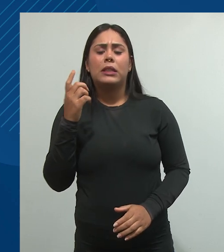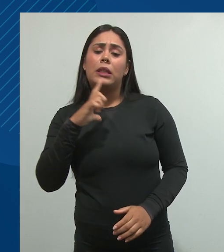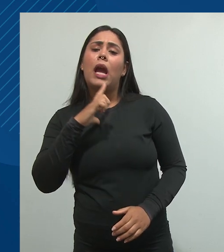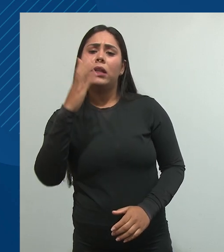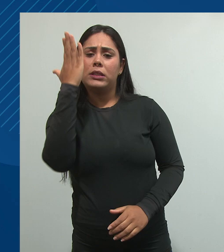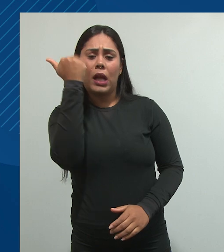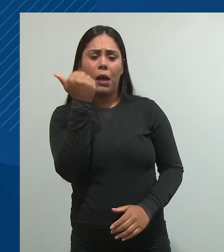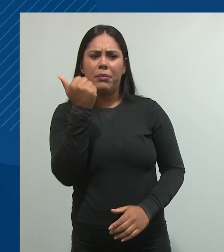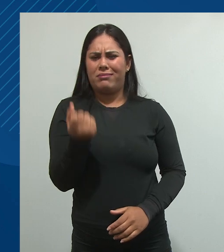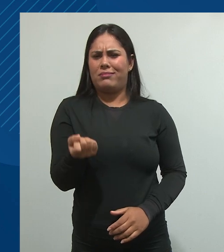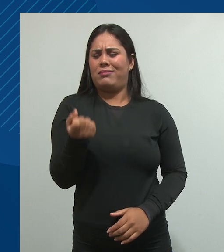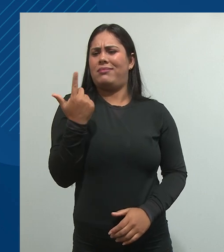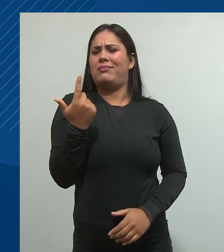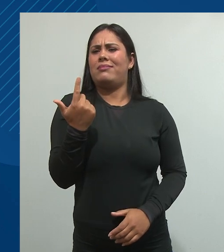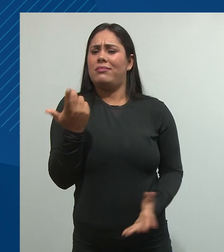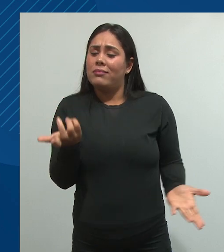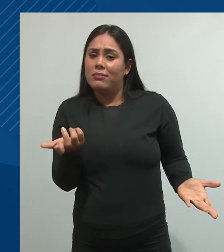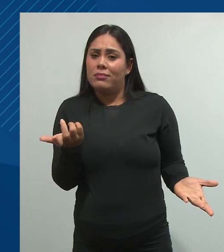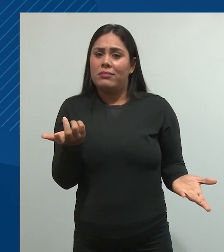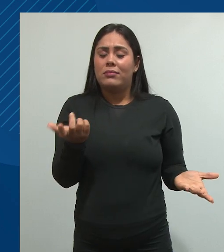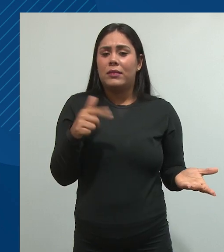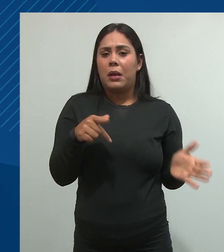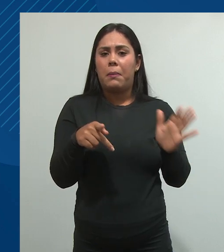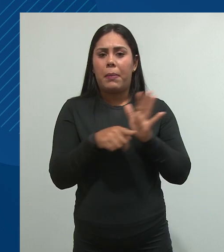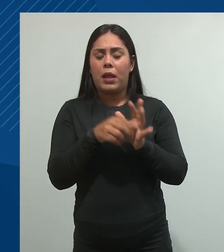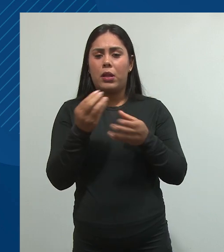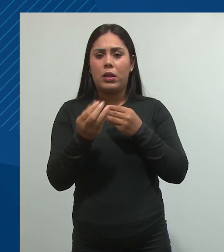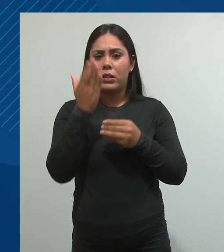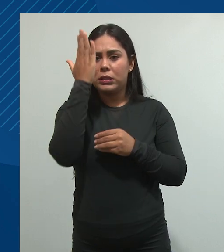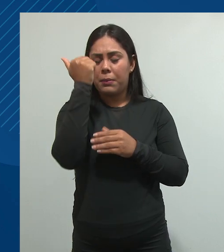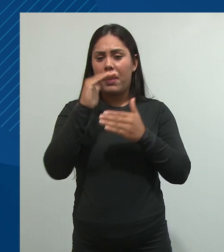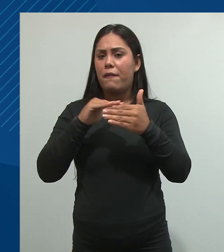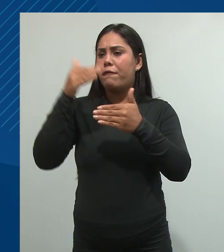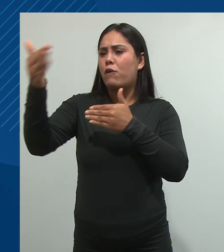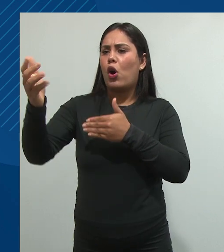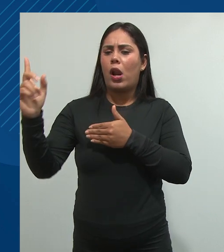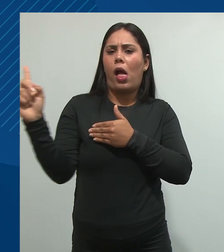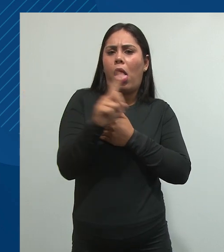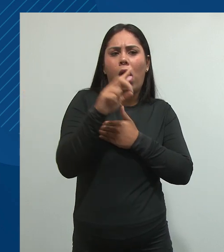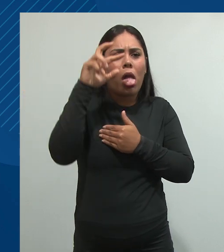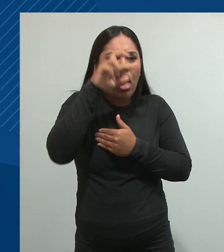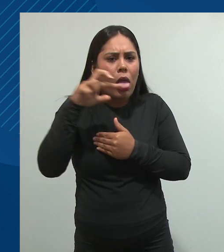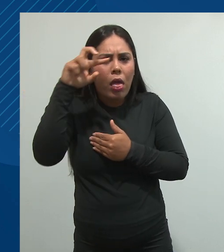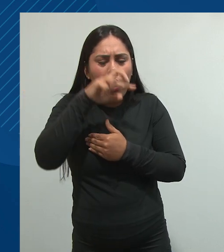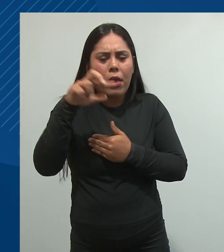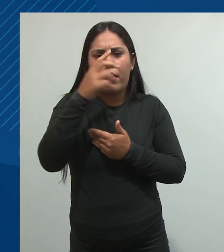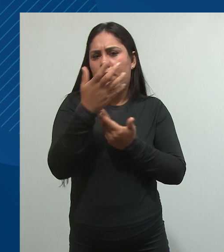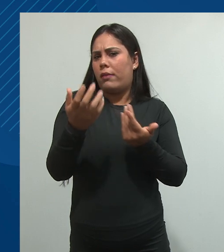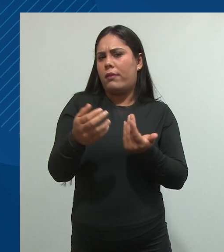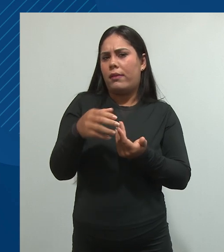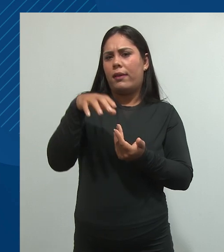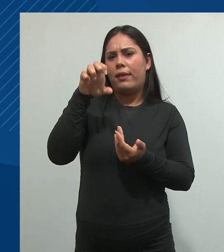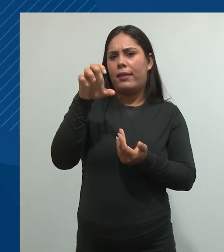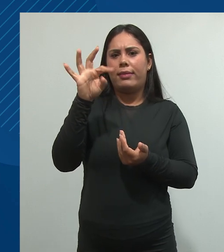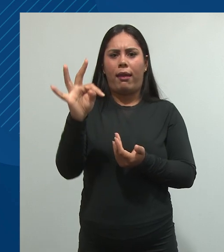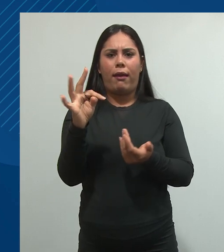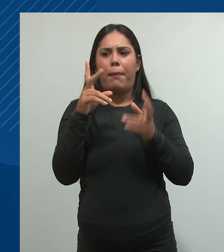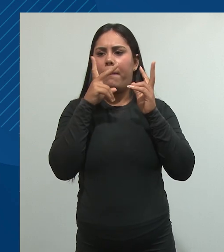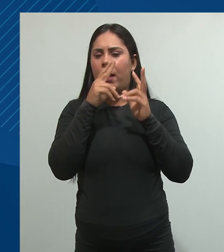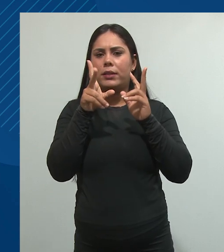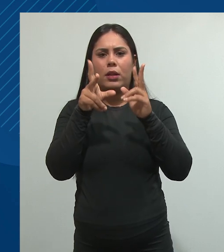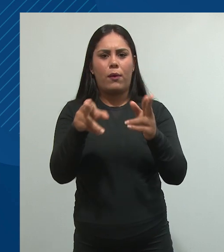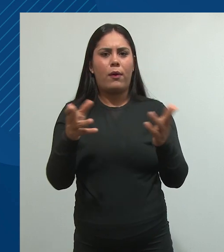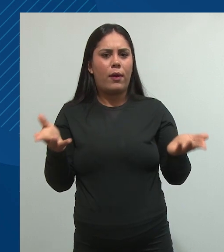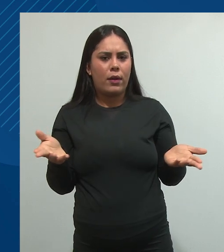um estranhamento, né? É um agente que a gente chama alienígena, né? Um agente de fora que está ali. É um ET, né? É um ET, e aí pode... E